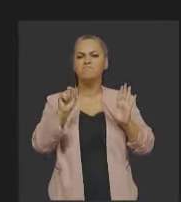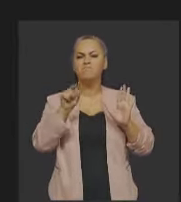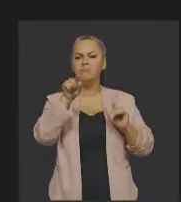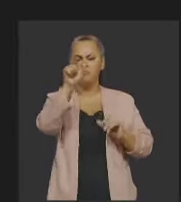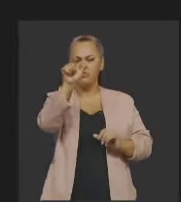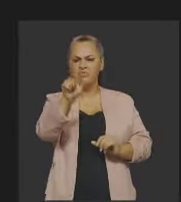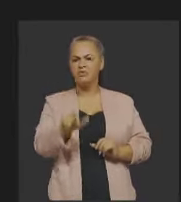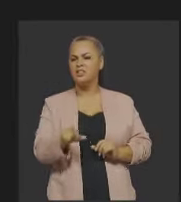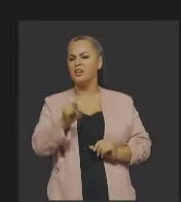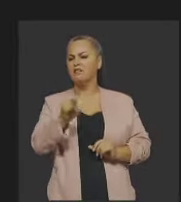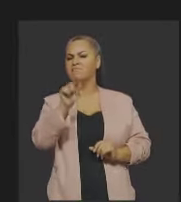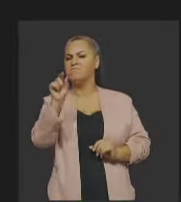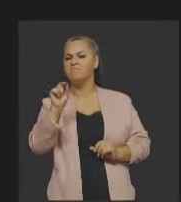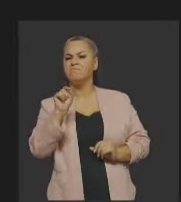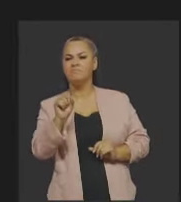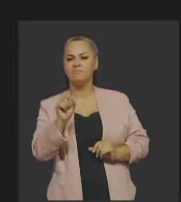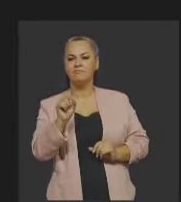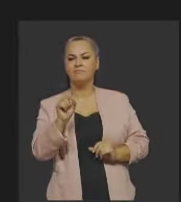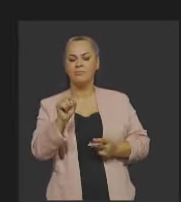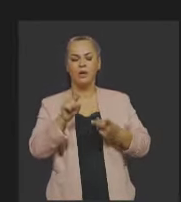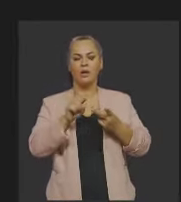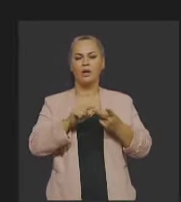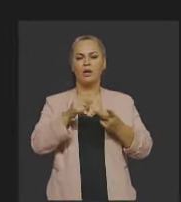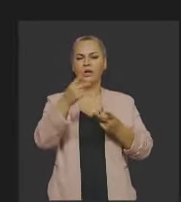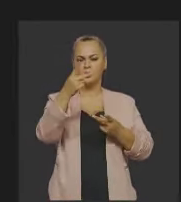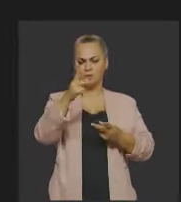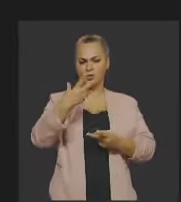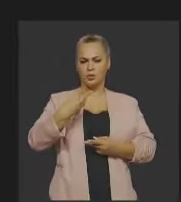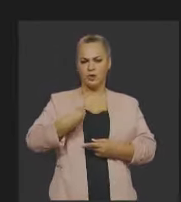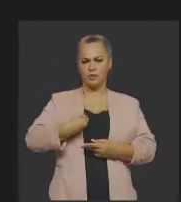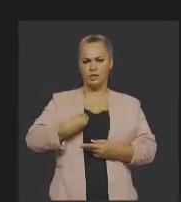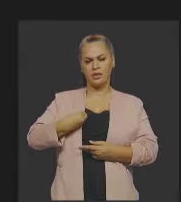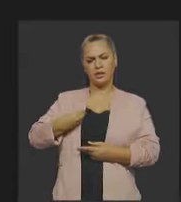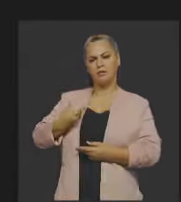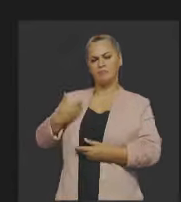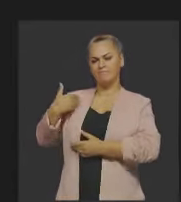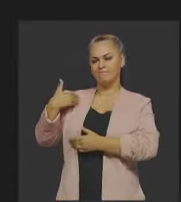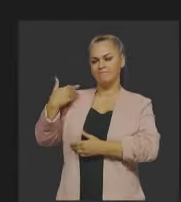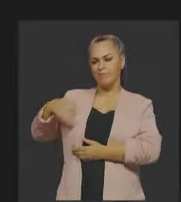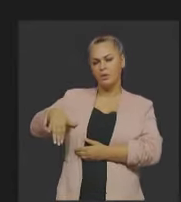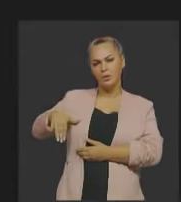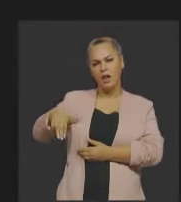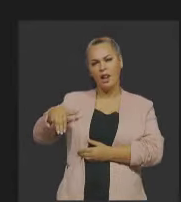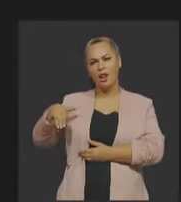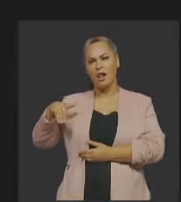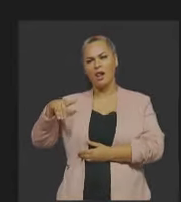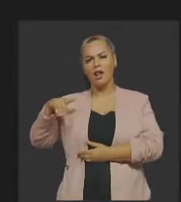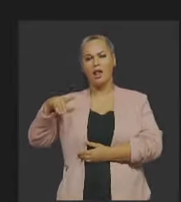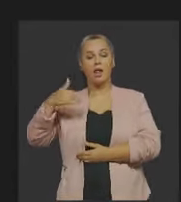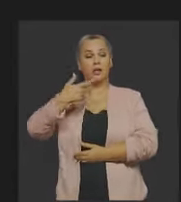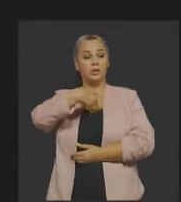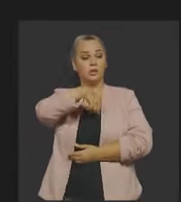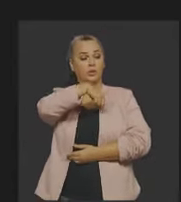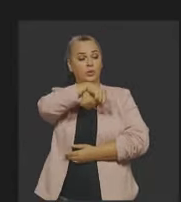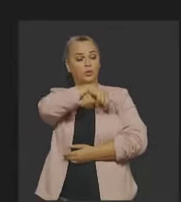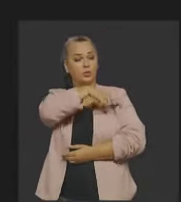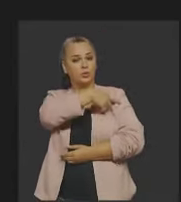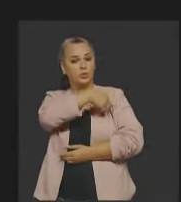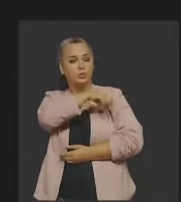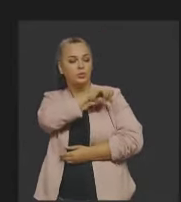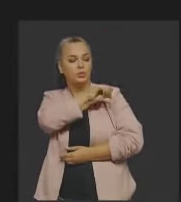você. Como foi sua vida escolar durante o ensino fundamental? Você sofreu algum tipo de